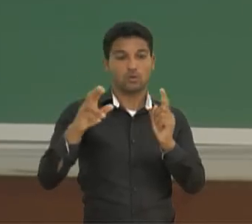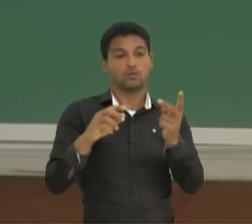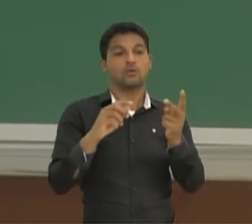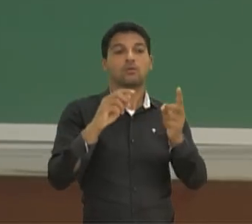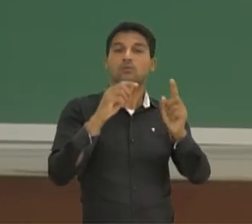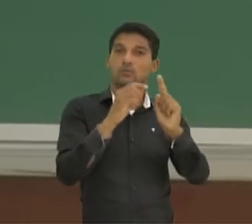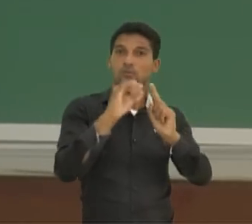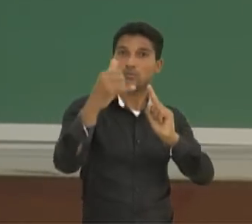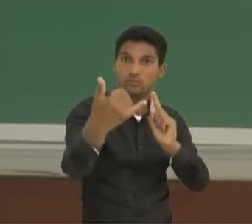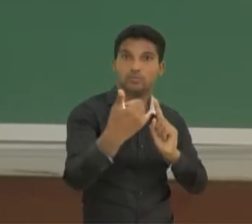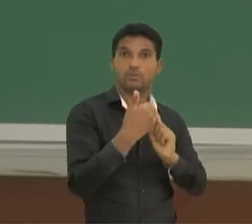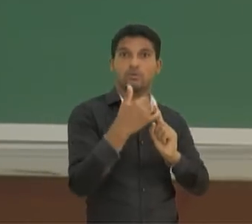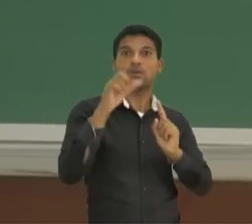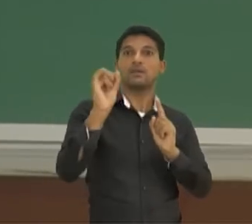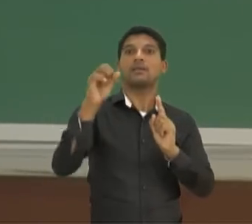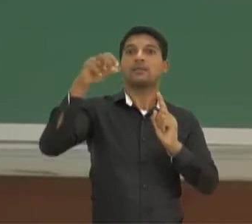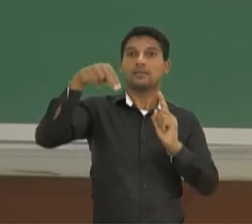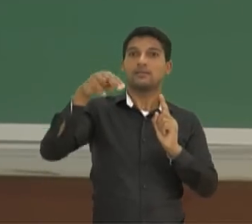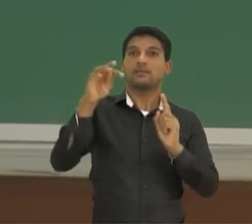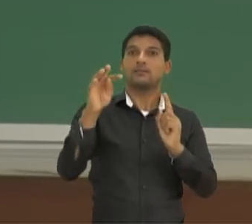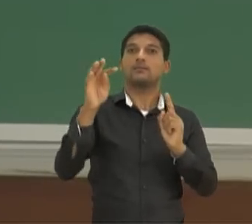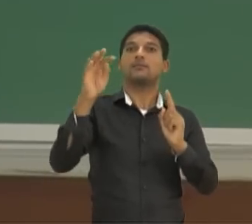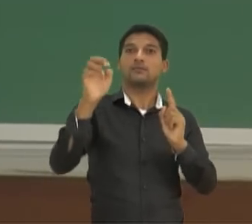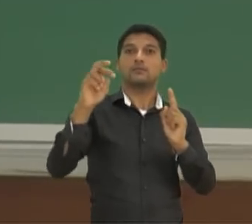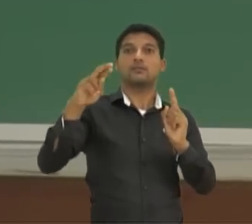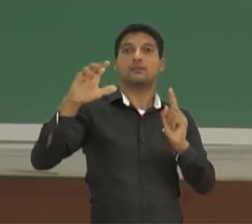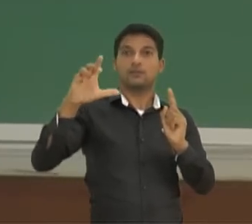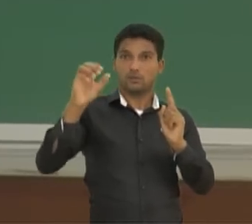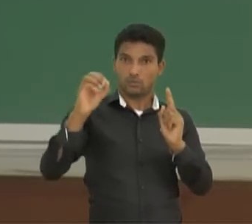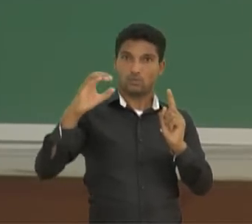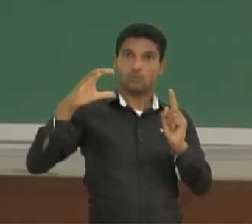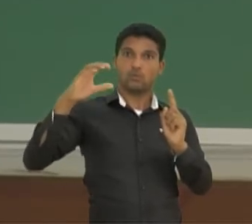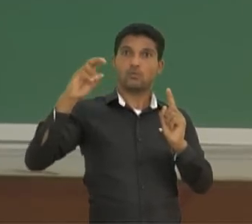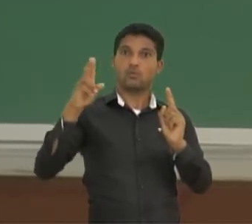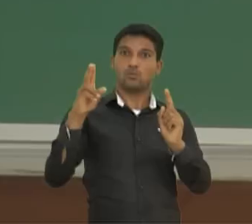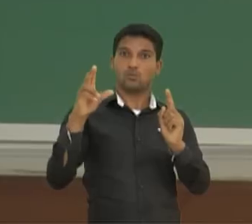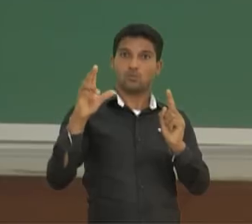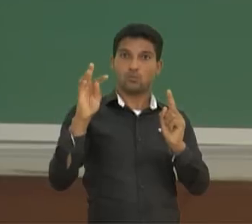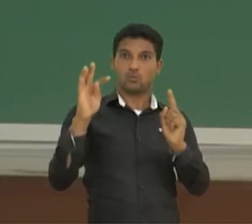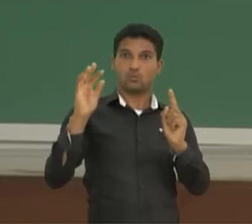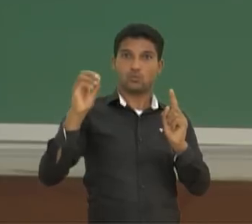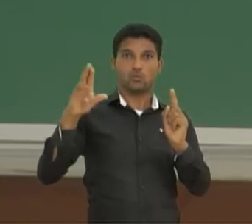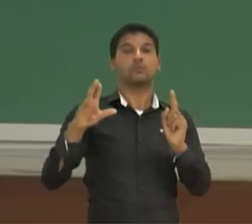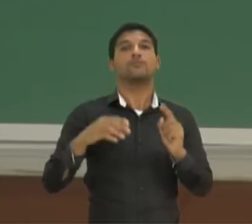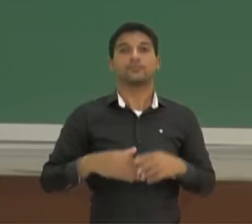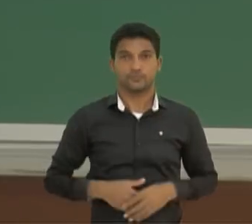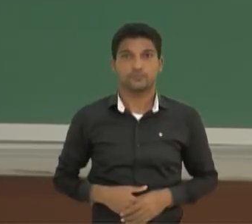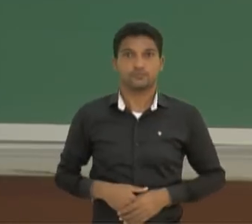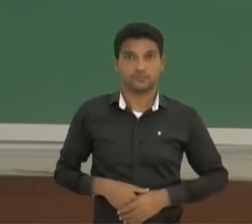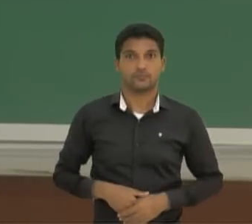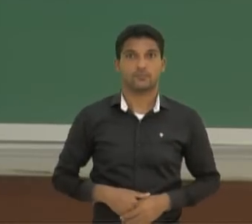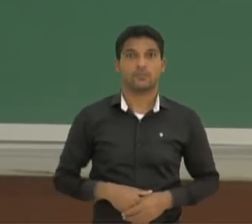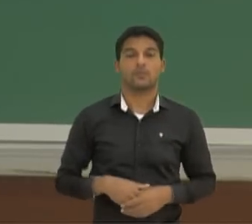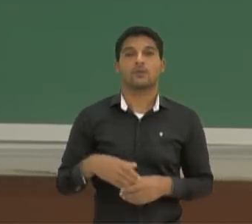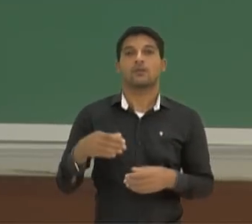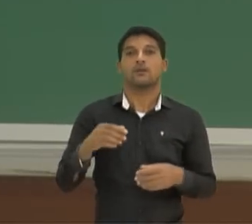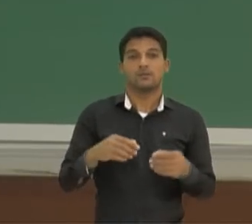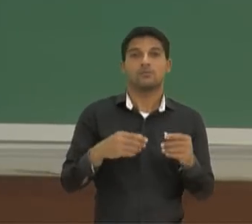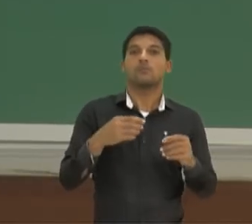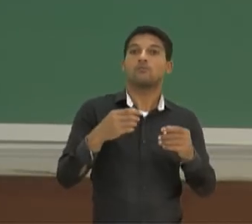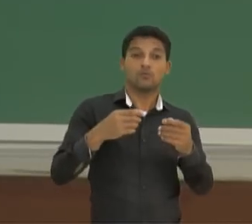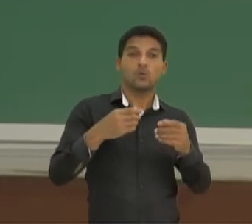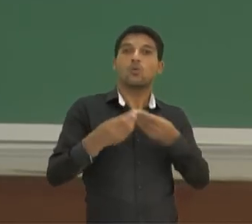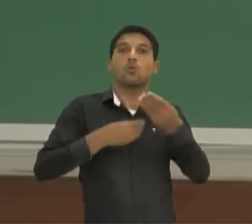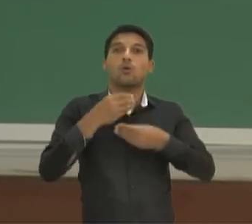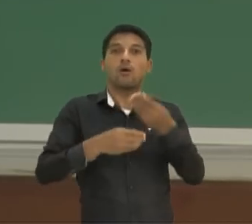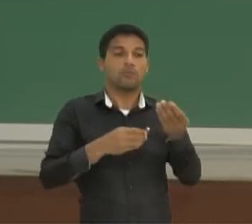né, essa carta, né? Então, qual é o conhecimento de mundo que essa pessoa tem, né? Como, em que medida que ela compartilha do mesmo vocabulário, do